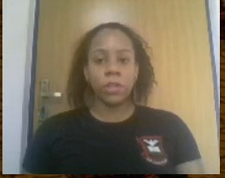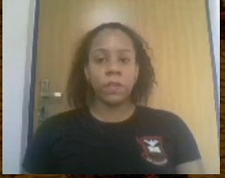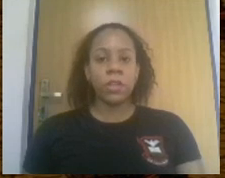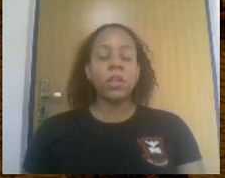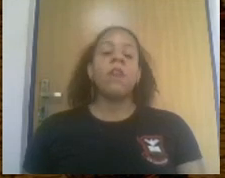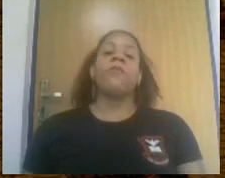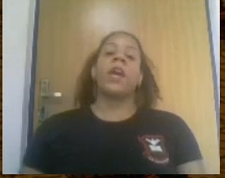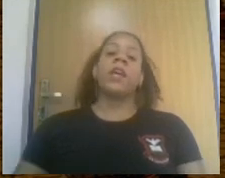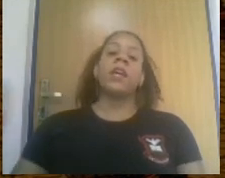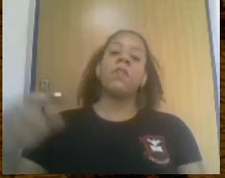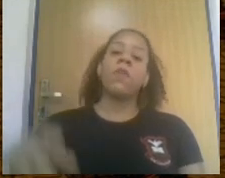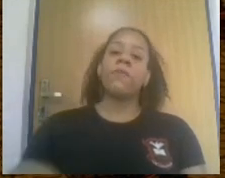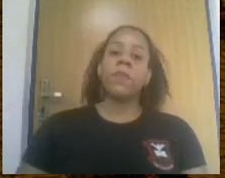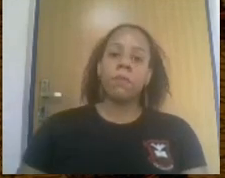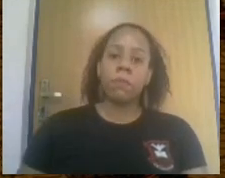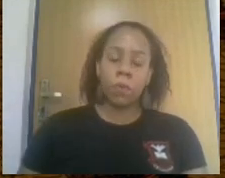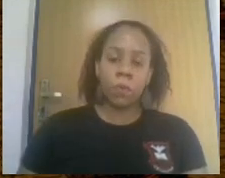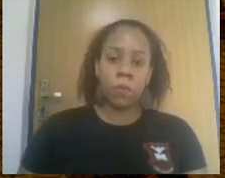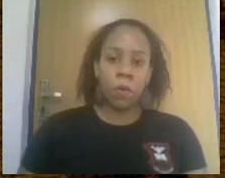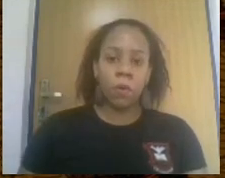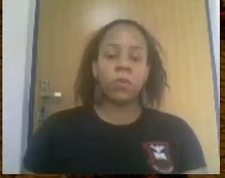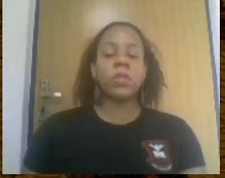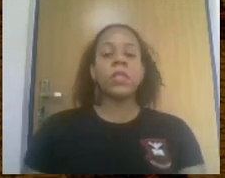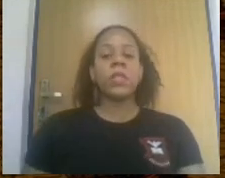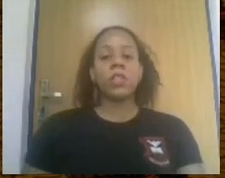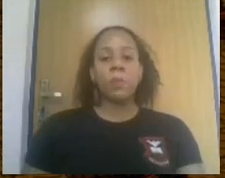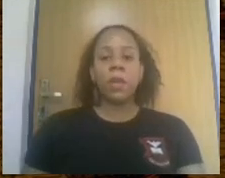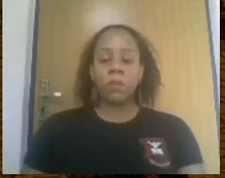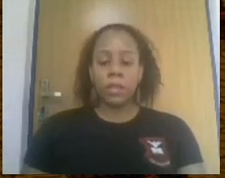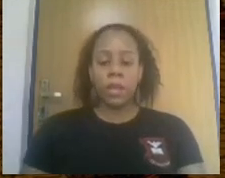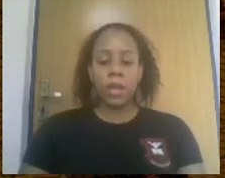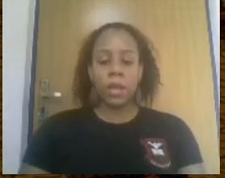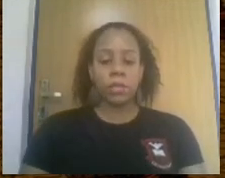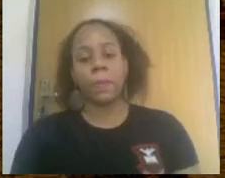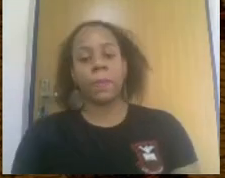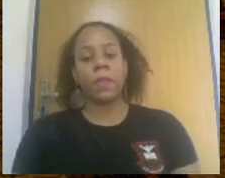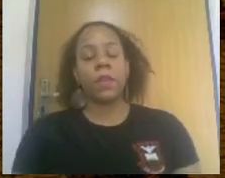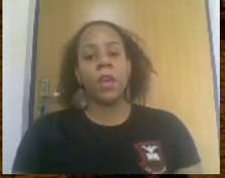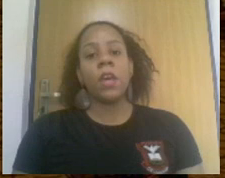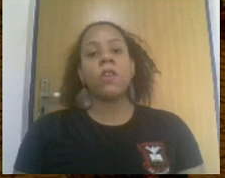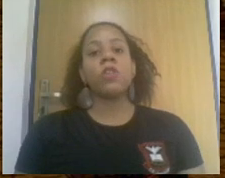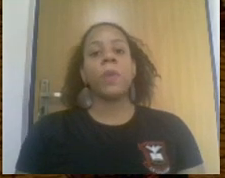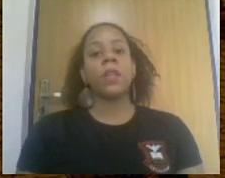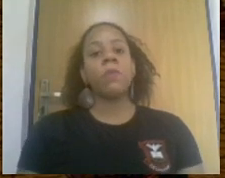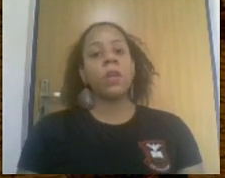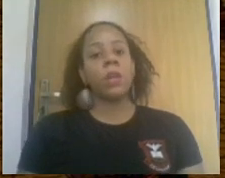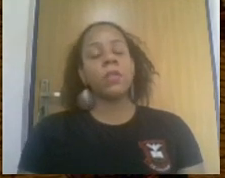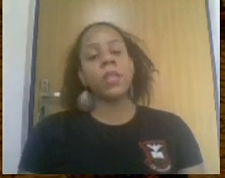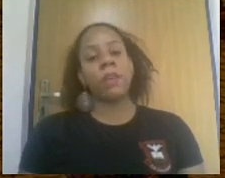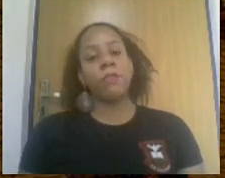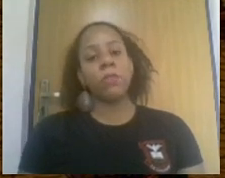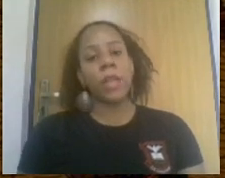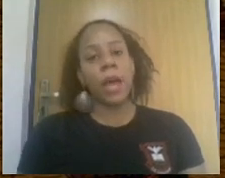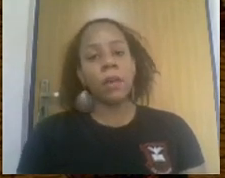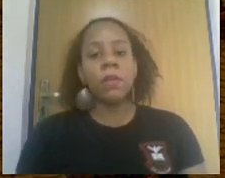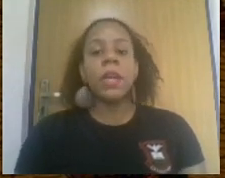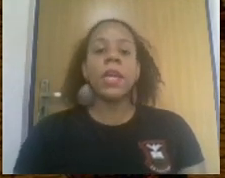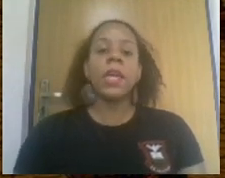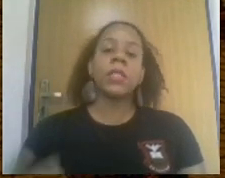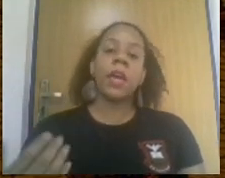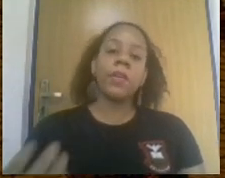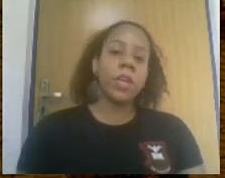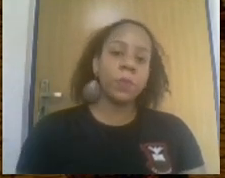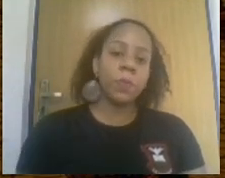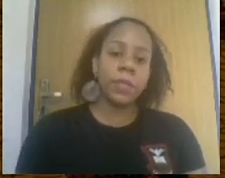suas dívidas. Foi aí que houve um outro desentendimento entre eles. E os pernambucanos se revoltaram